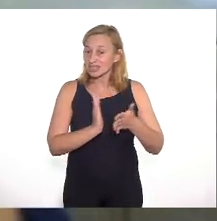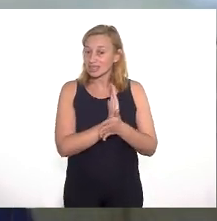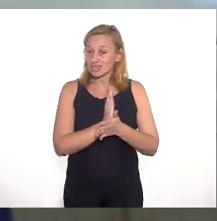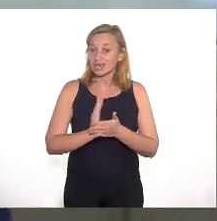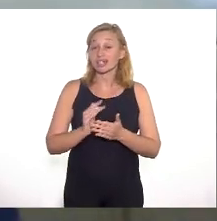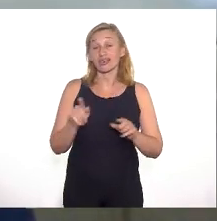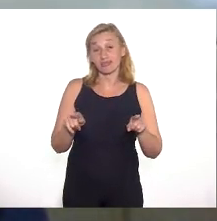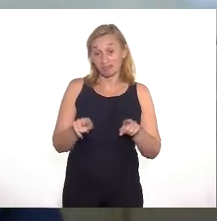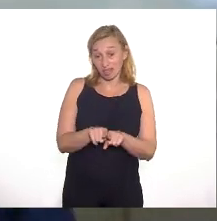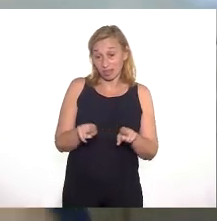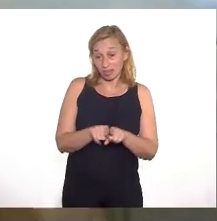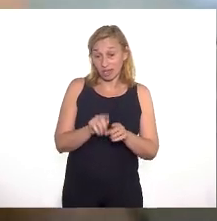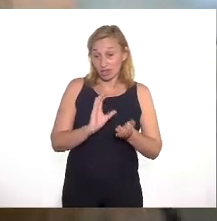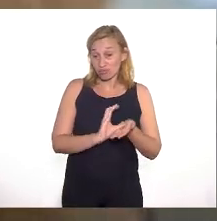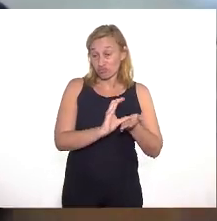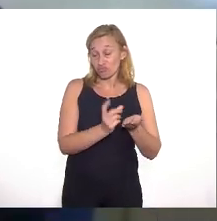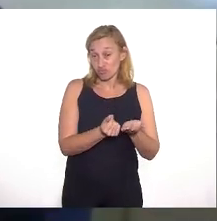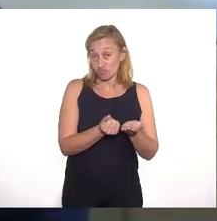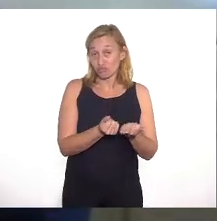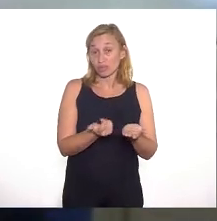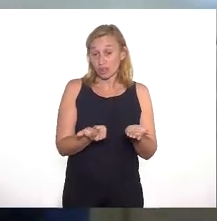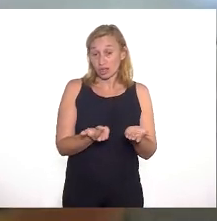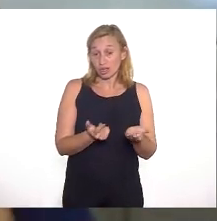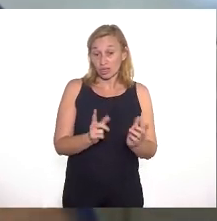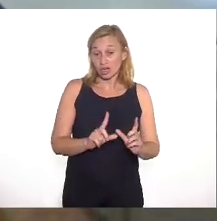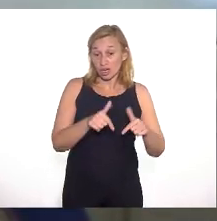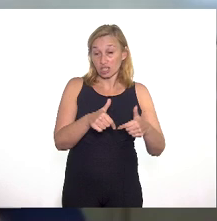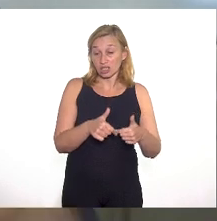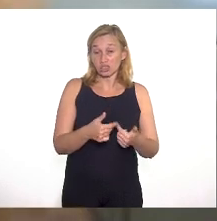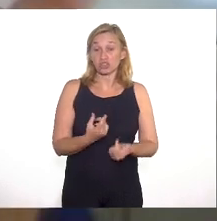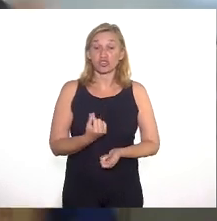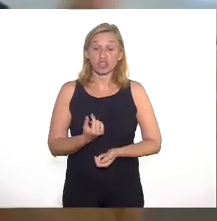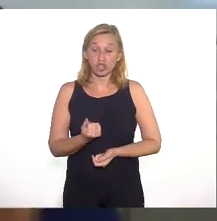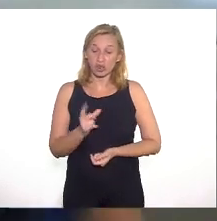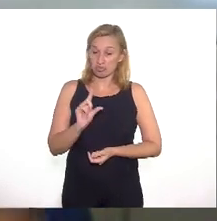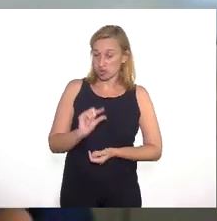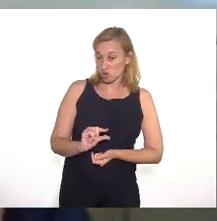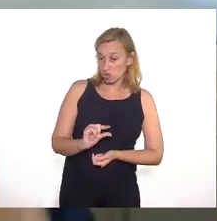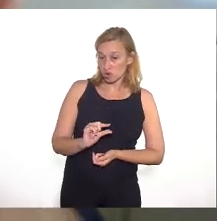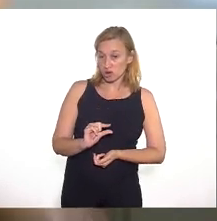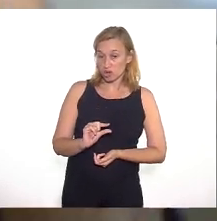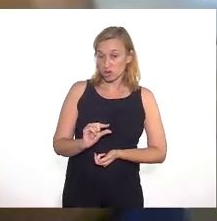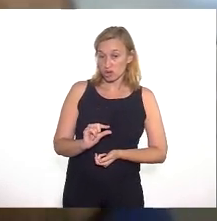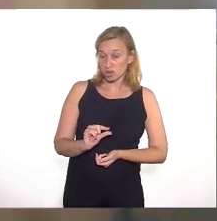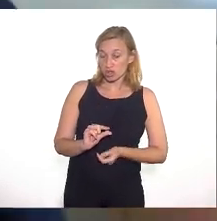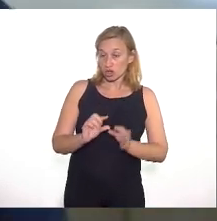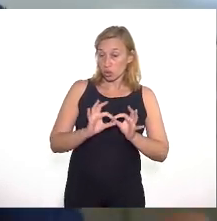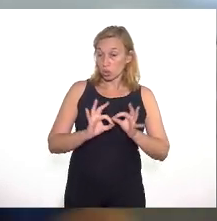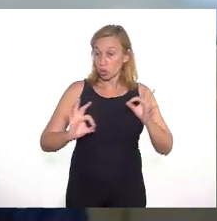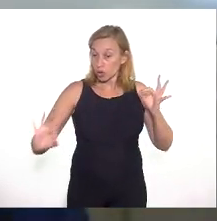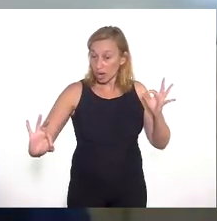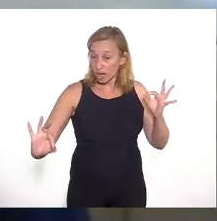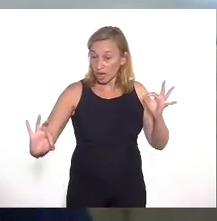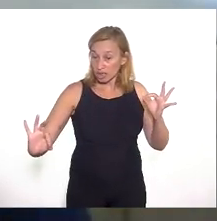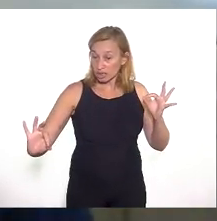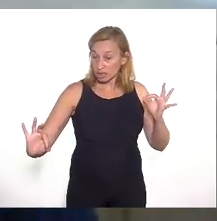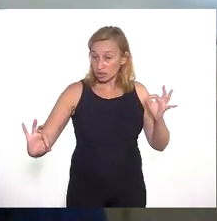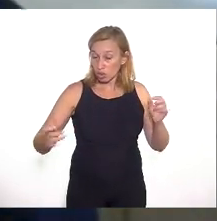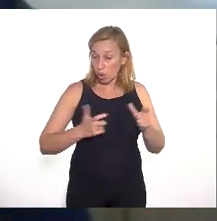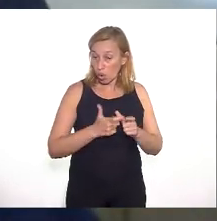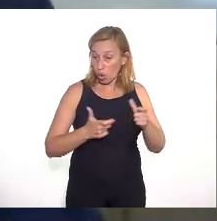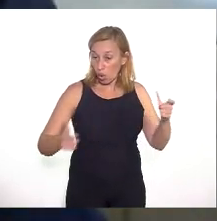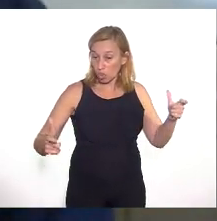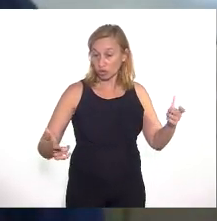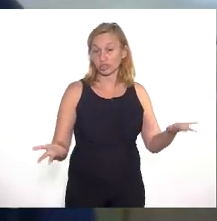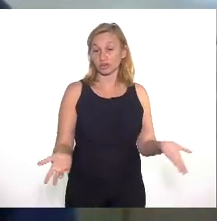subsídios cruzados, função de tarifas que tem que ser um pouco menor, de distância mais longe. O